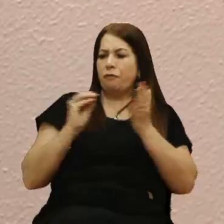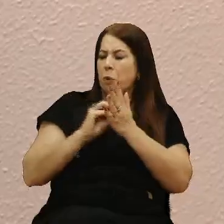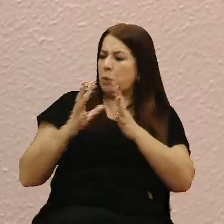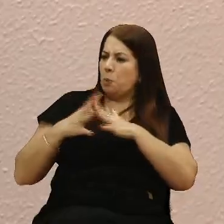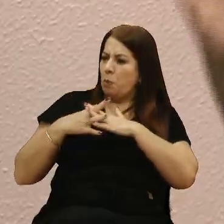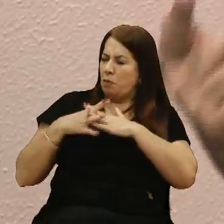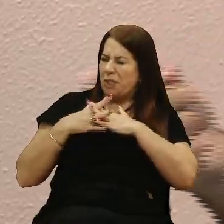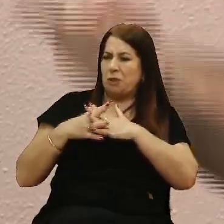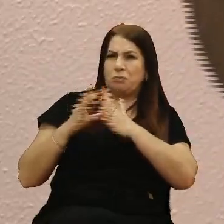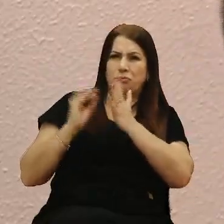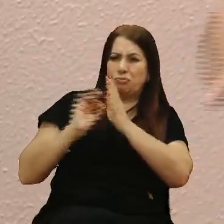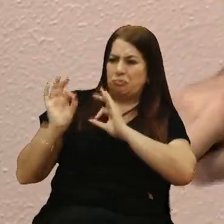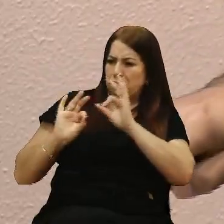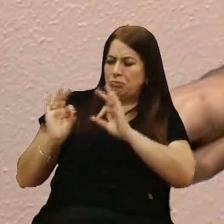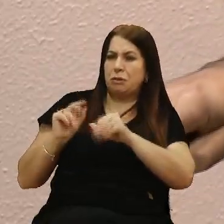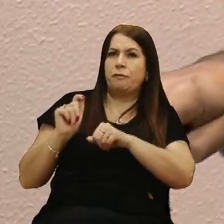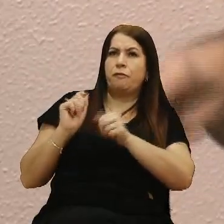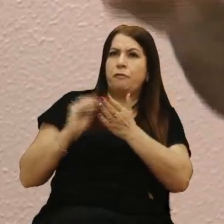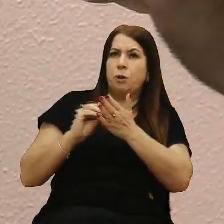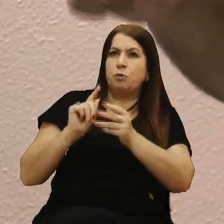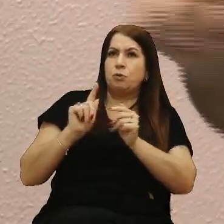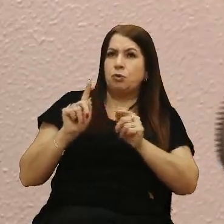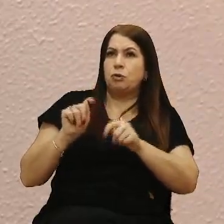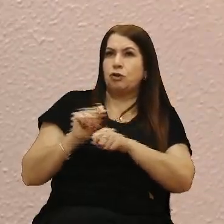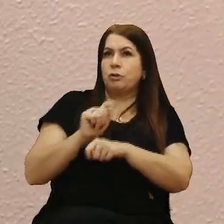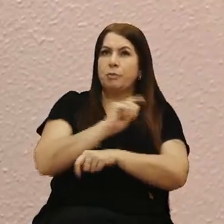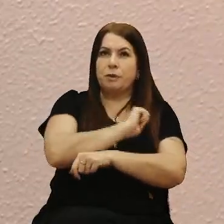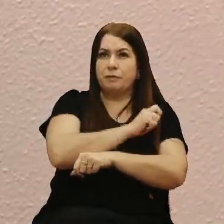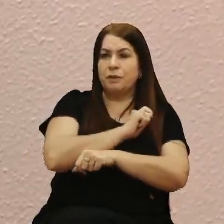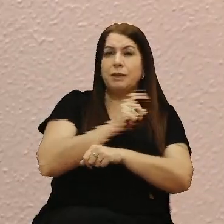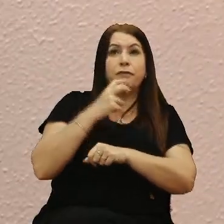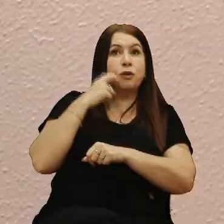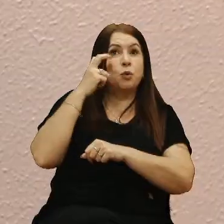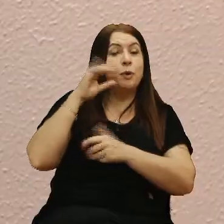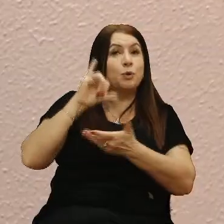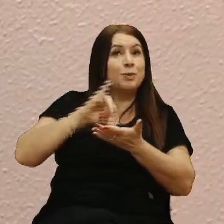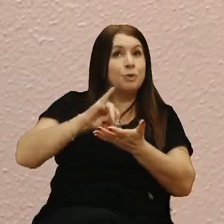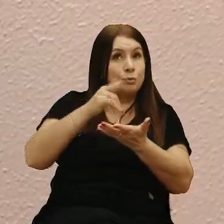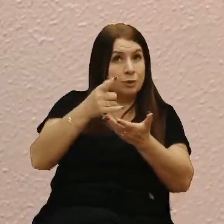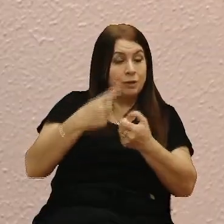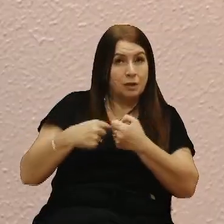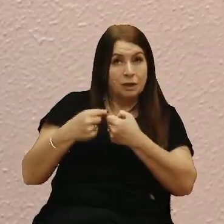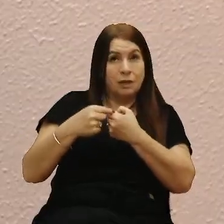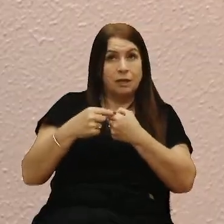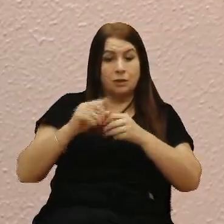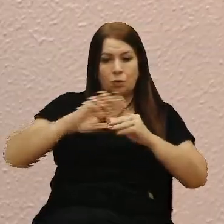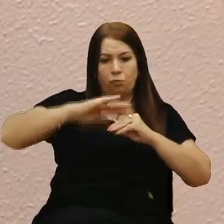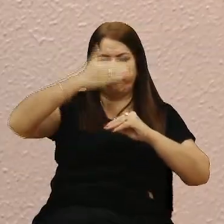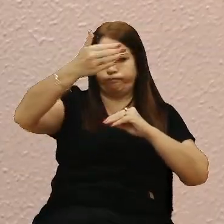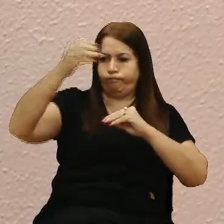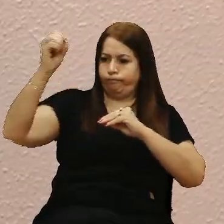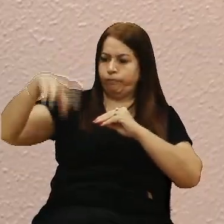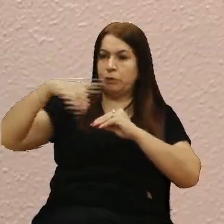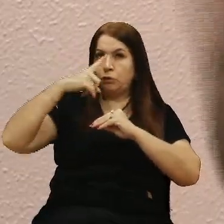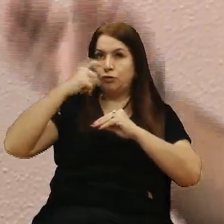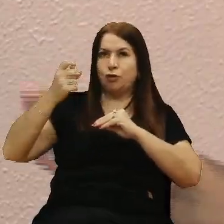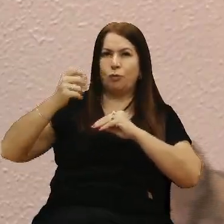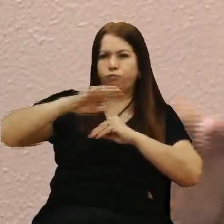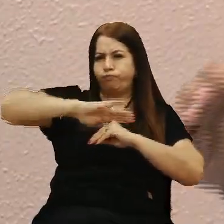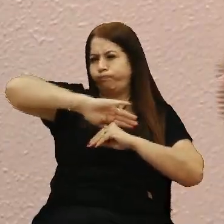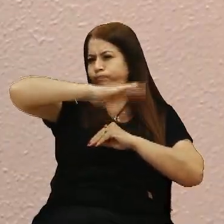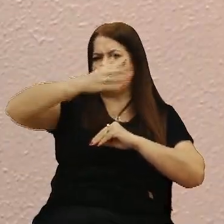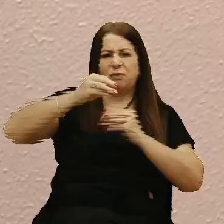desorganização e falta de fiscalização também da população, porque é uma vergonha o centro da cidade, com os containers